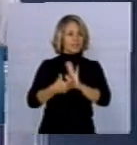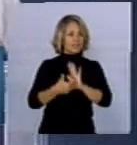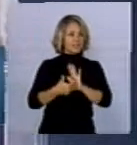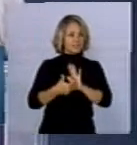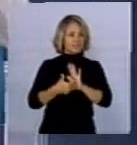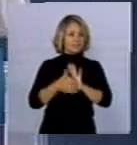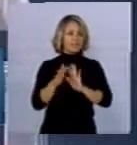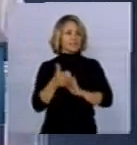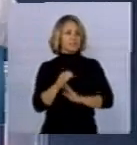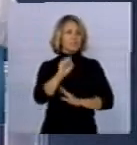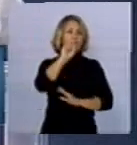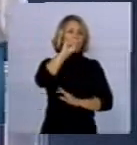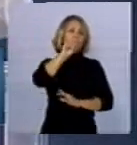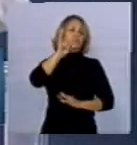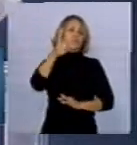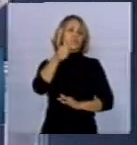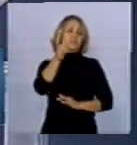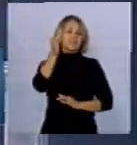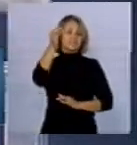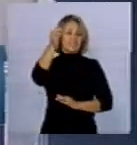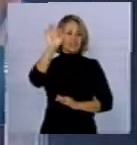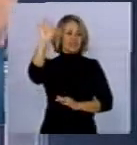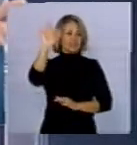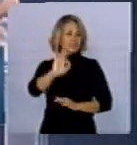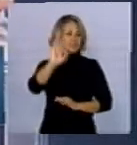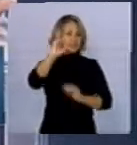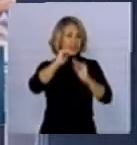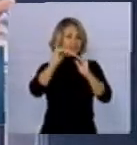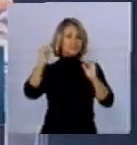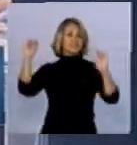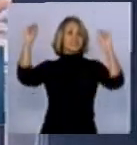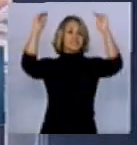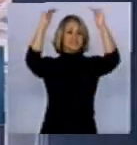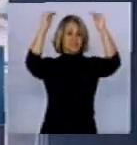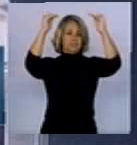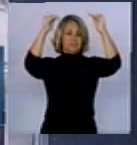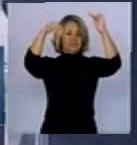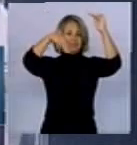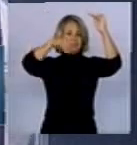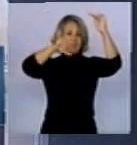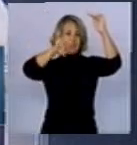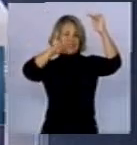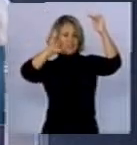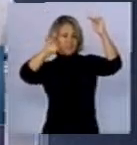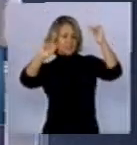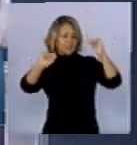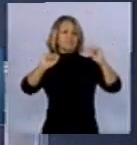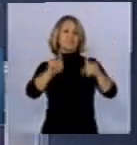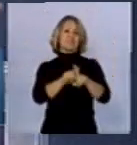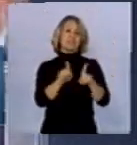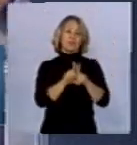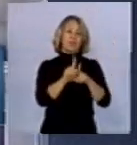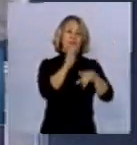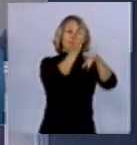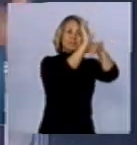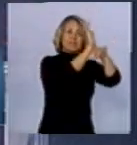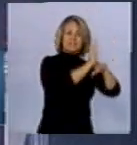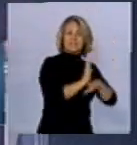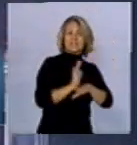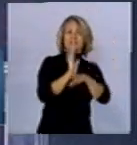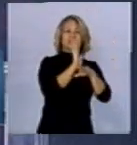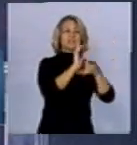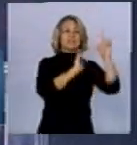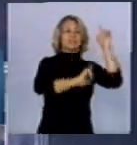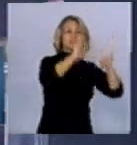é uma taxa de 8.7 Acima da Média quer dizer o mercado de entretenimento no qual